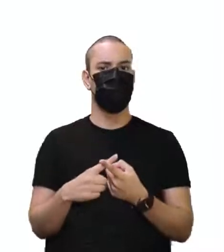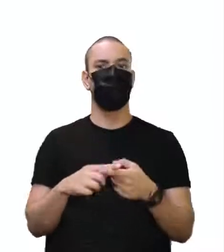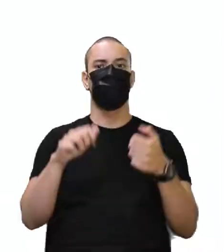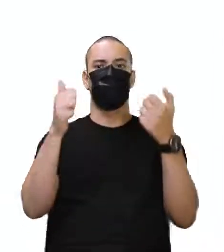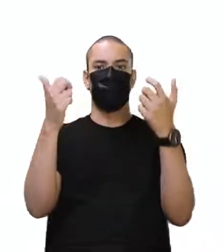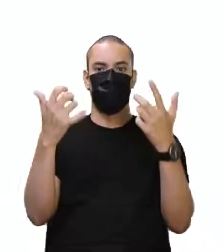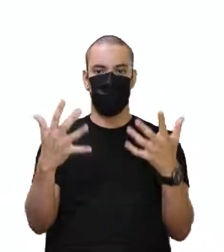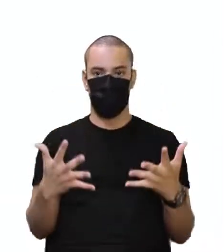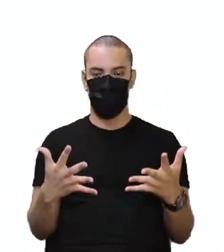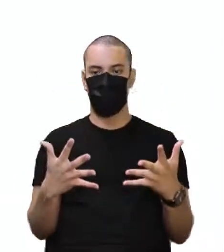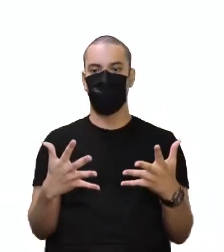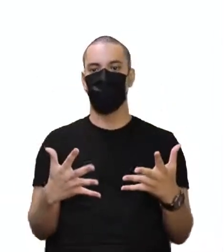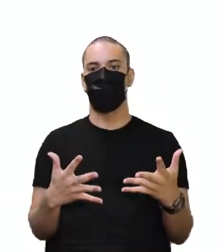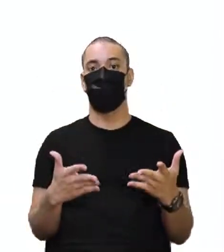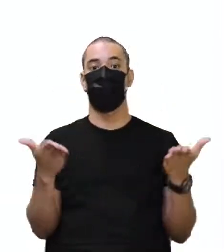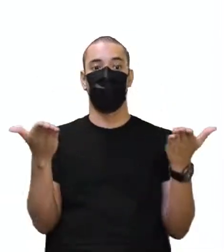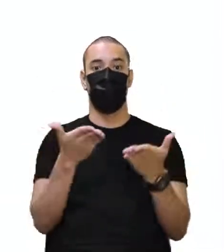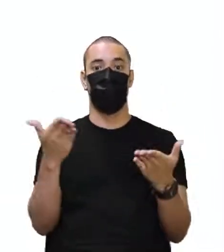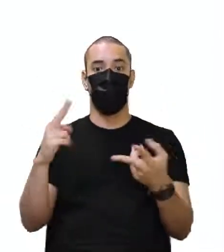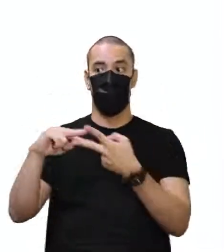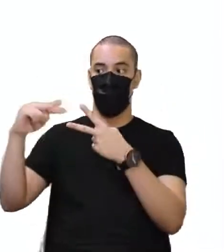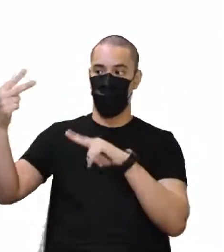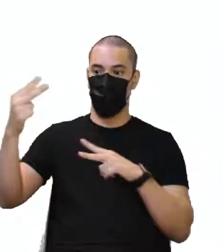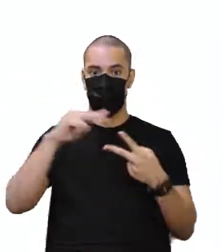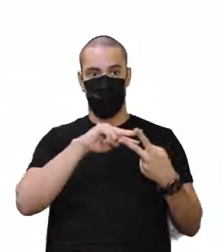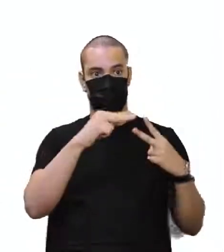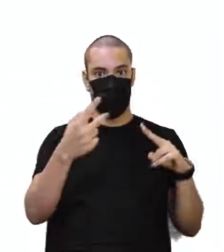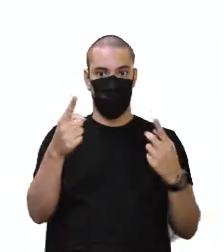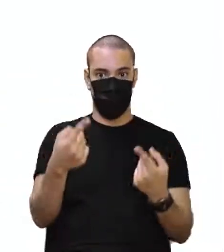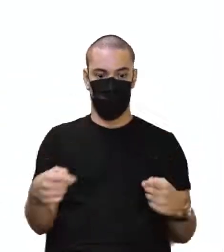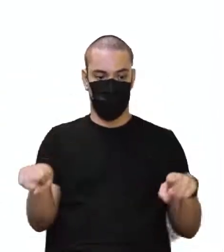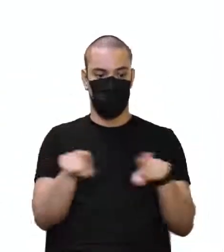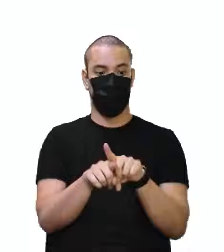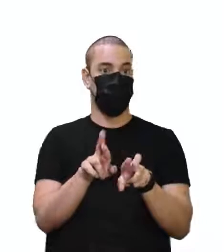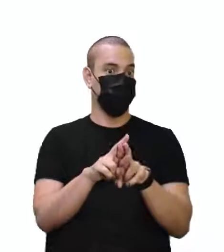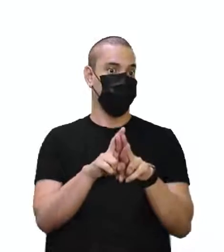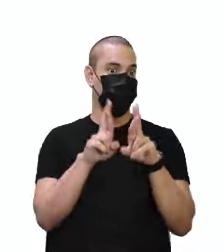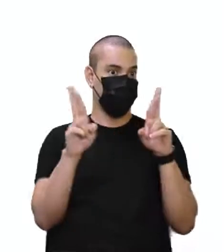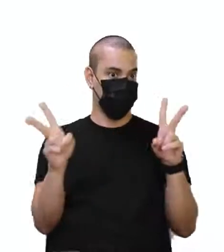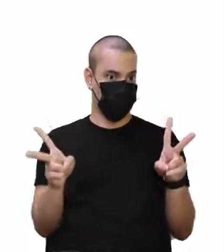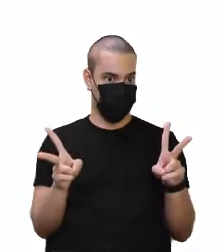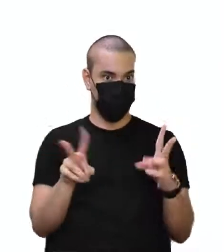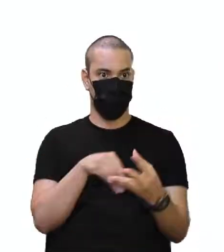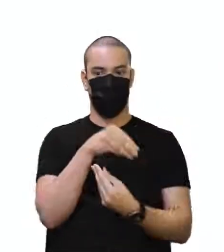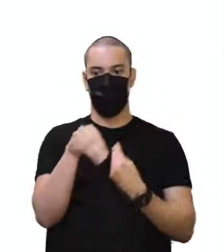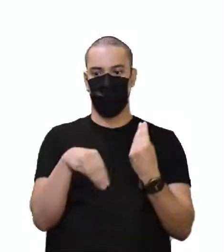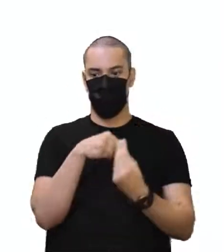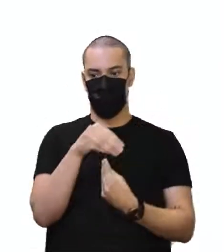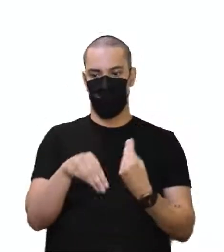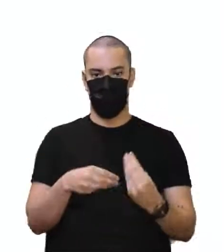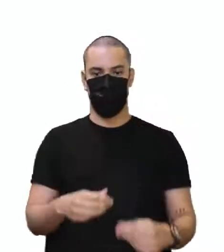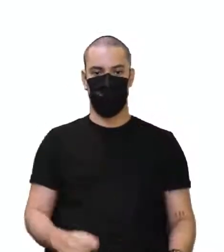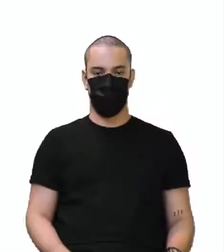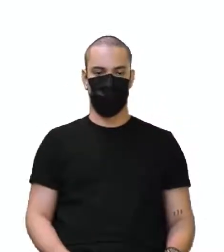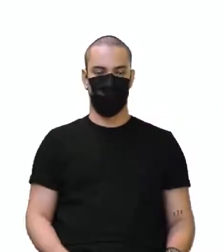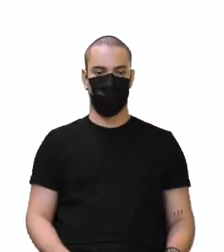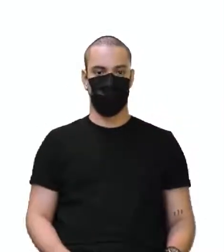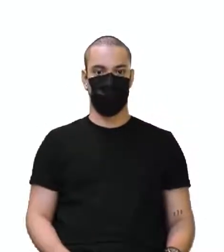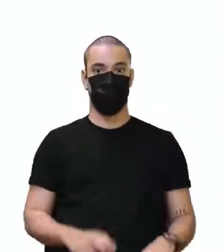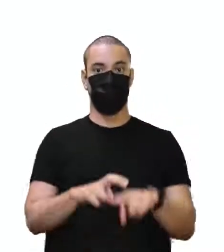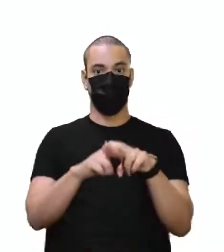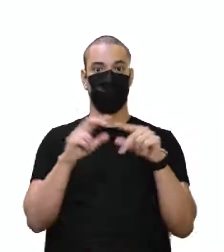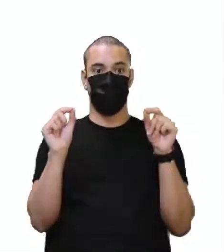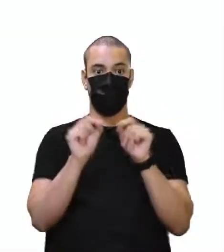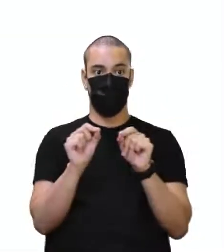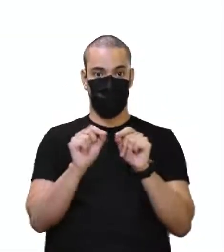Novamente falando. Fala, prof. Agora são heterozigotos, né? Exatamente. Que vão ser cruzados. São misturados, né? Então, vou pegar os